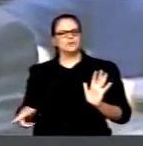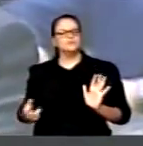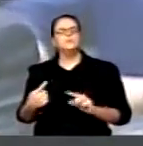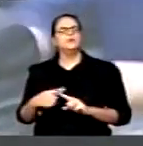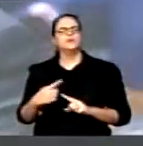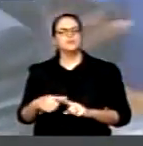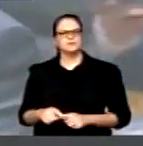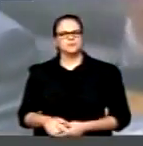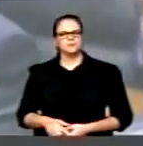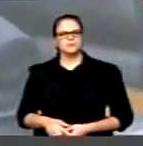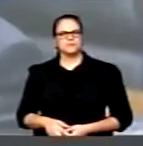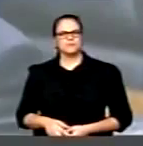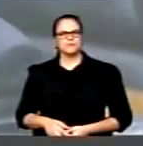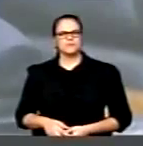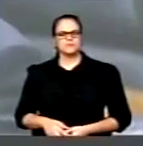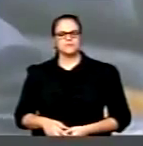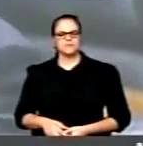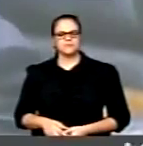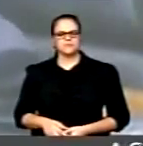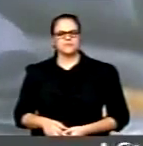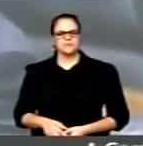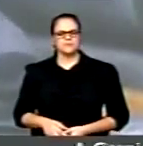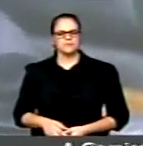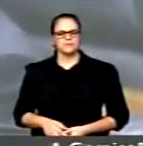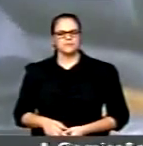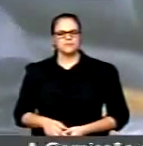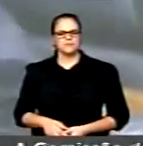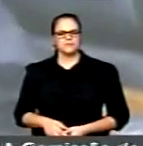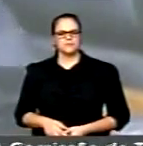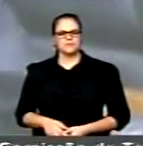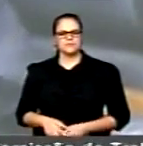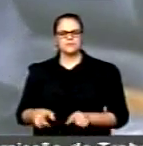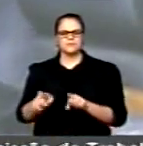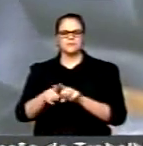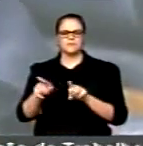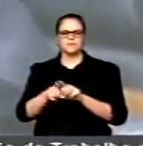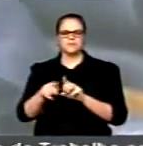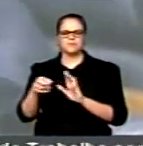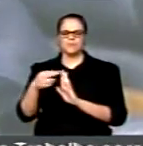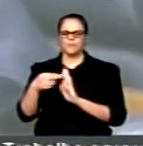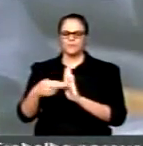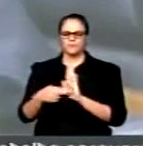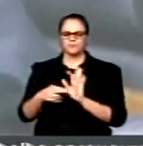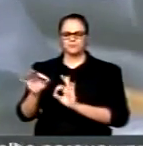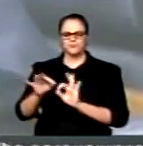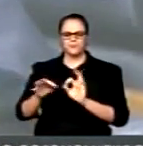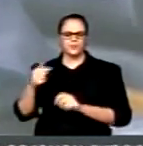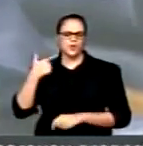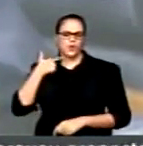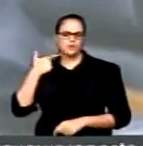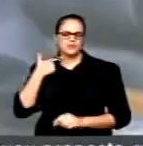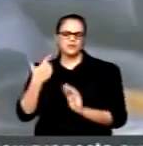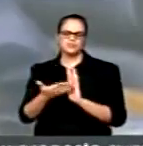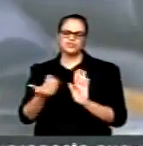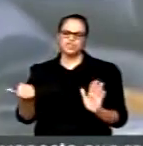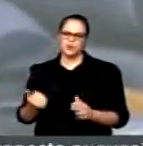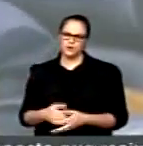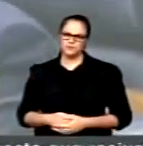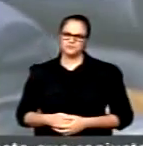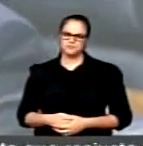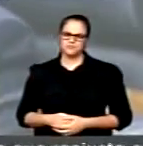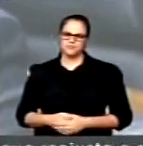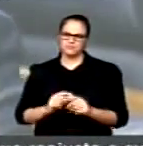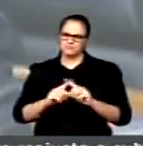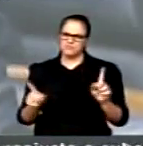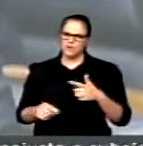nós retiramos exatamente a questão da regulamentação das lotéricas para